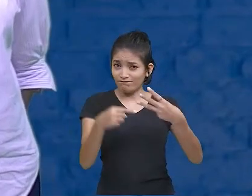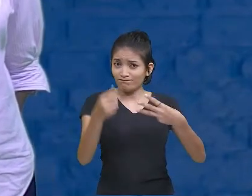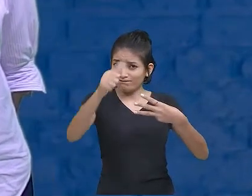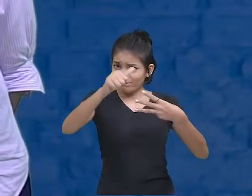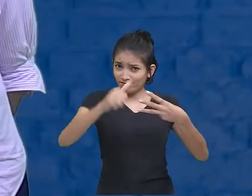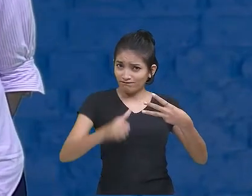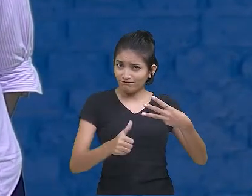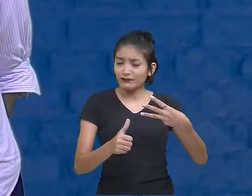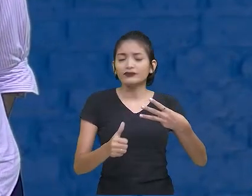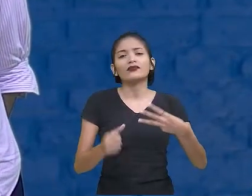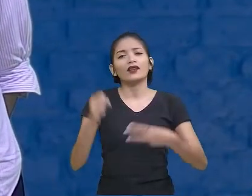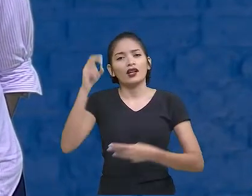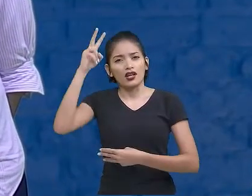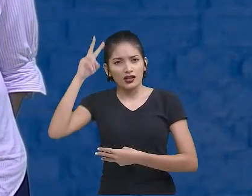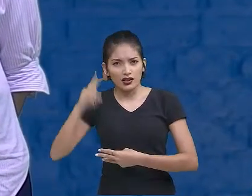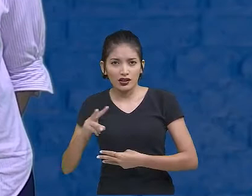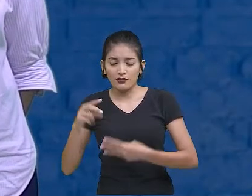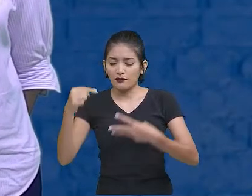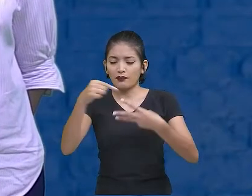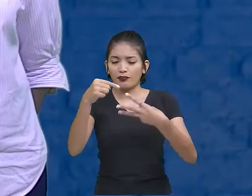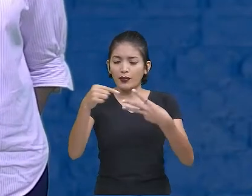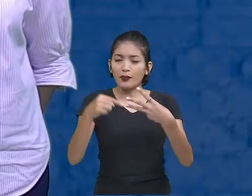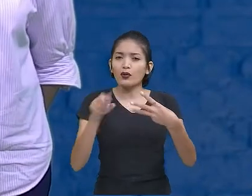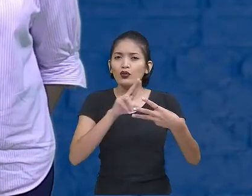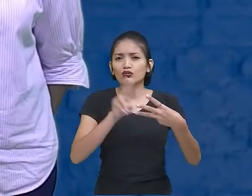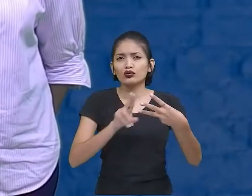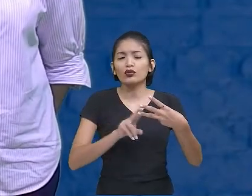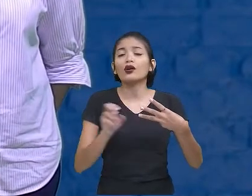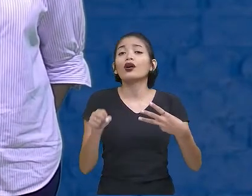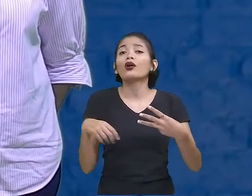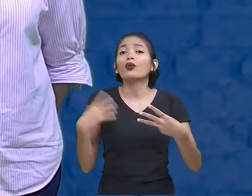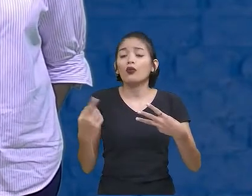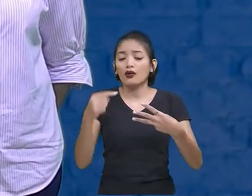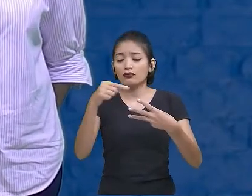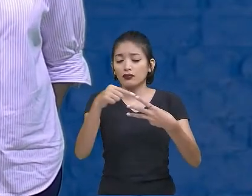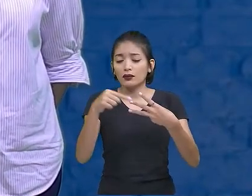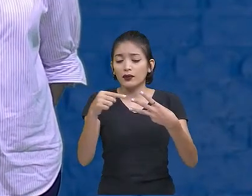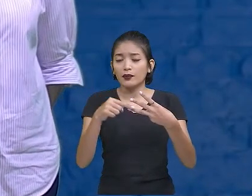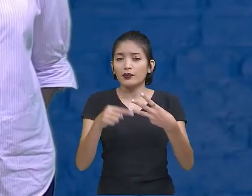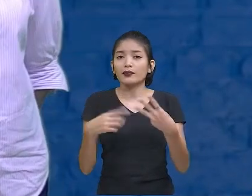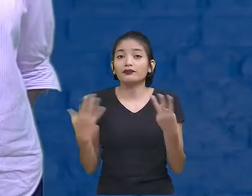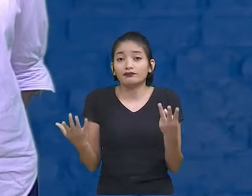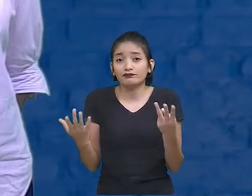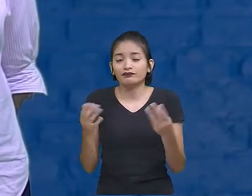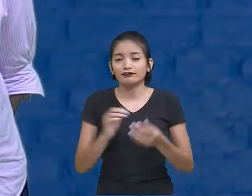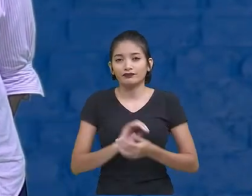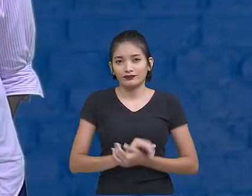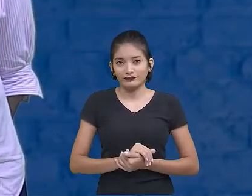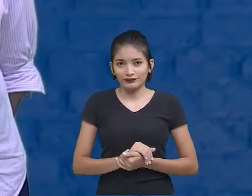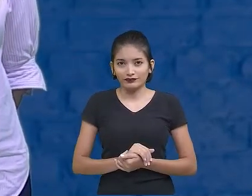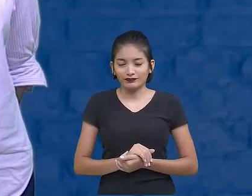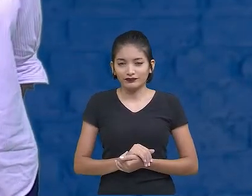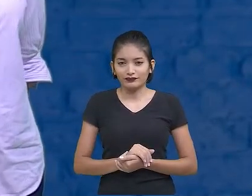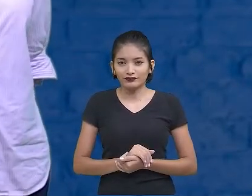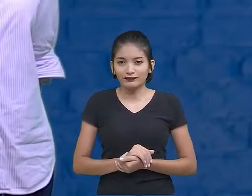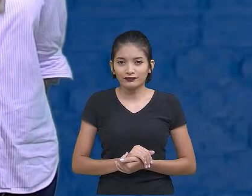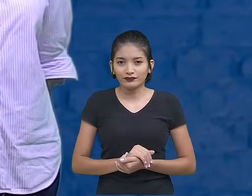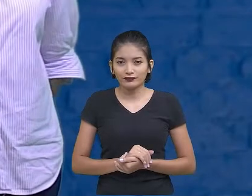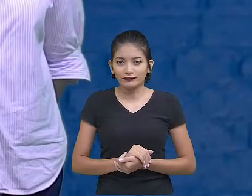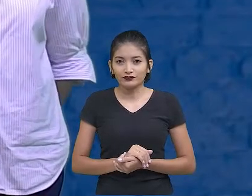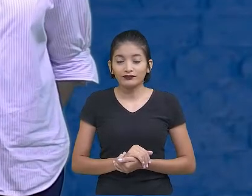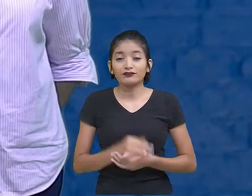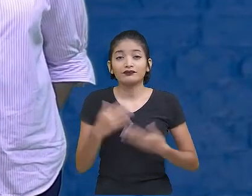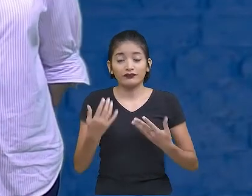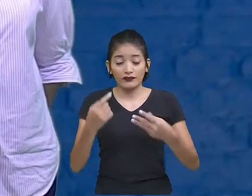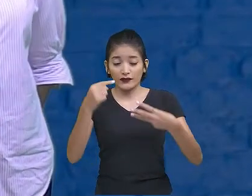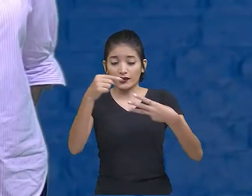historinha contou o nome de cada uma. Quais são as 3 peneiras? Hein? As 3 peneiras,